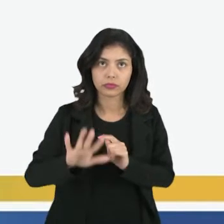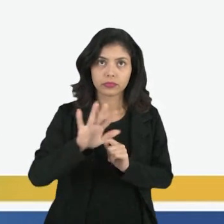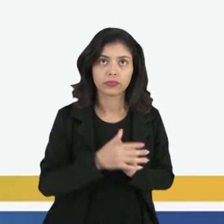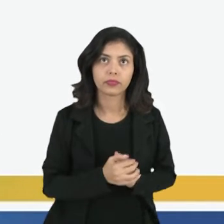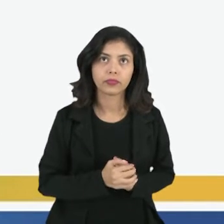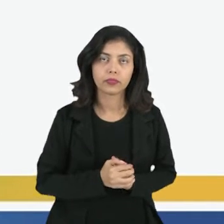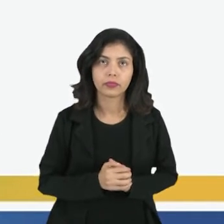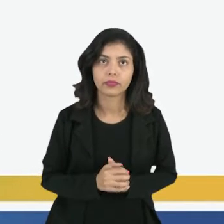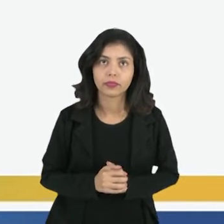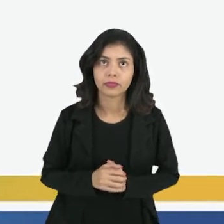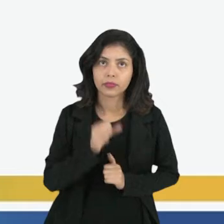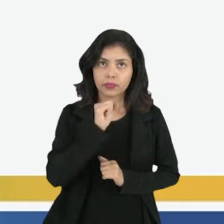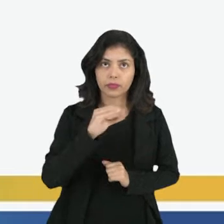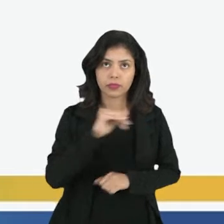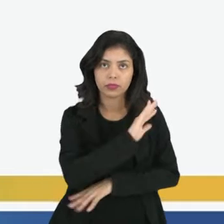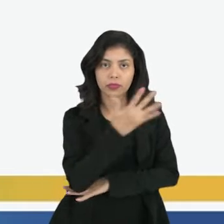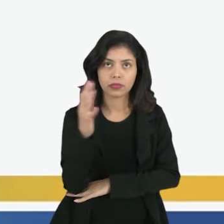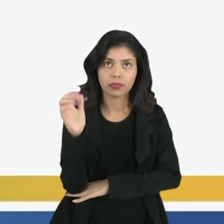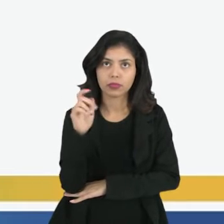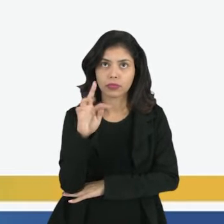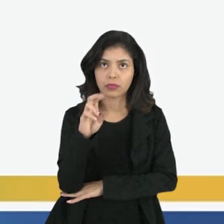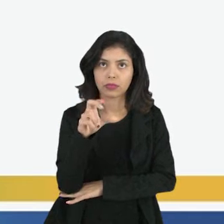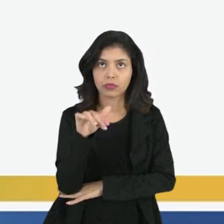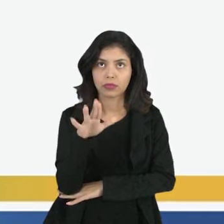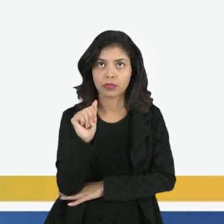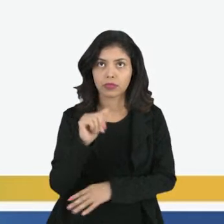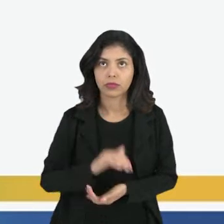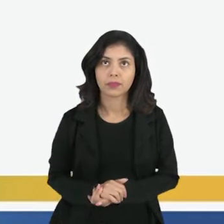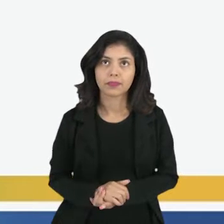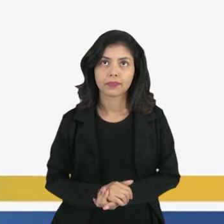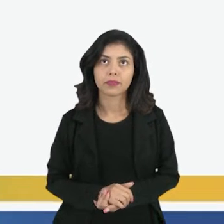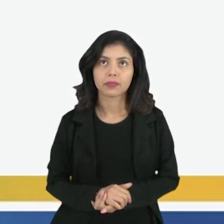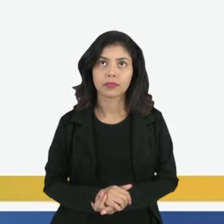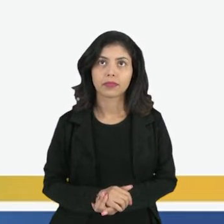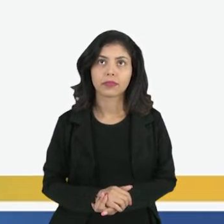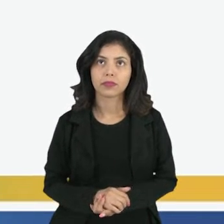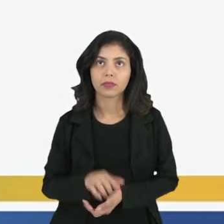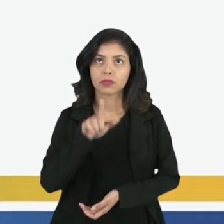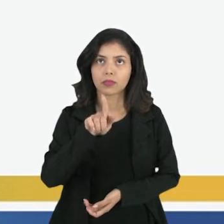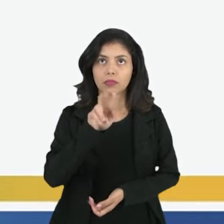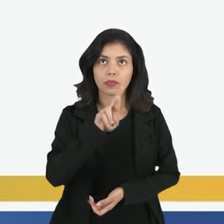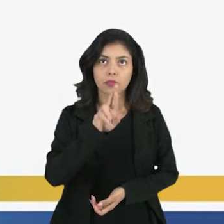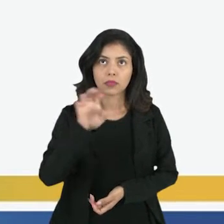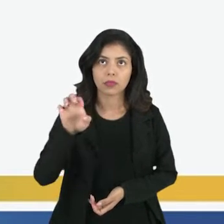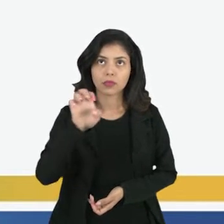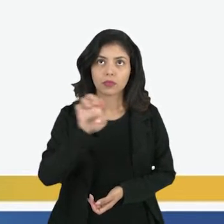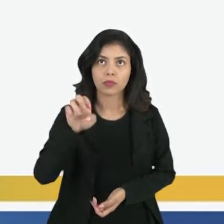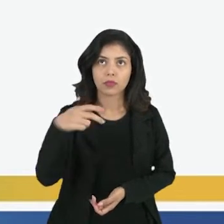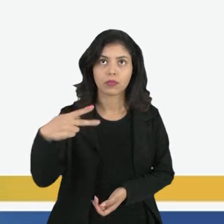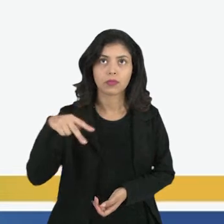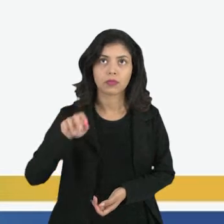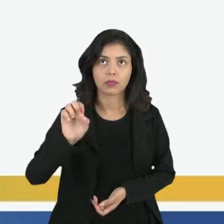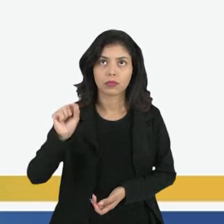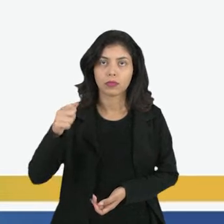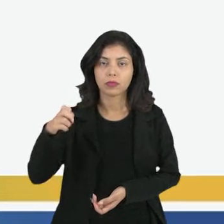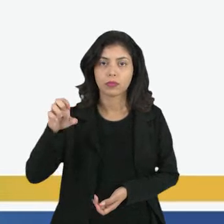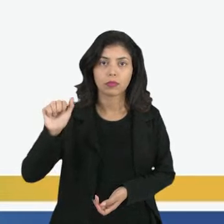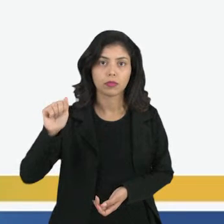nós também podemos visualizar os impactos ambientais positivos, que são justamente